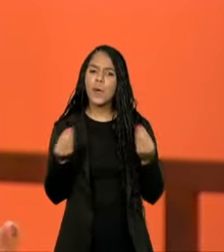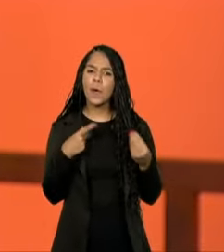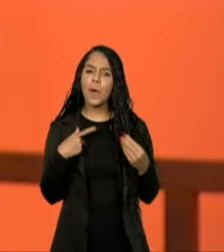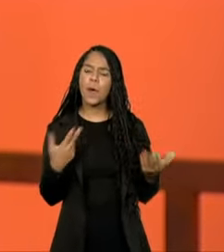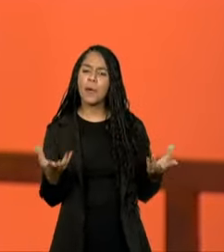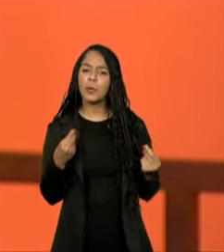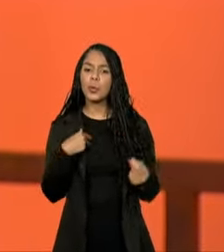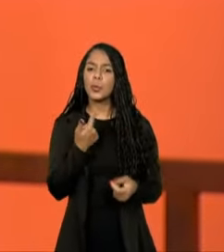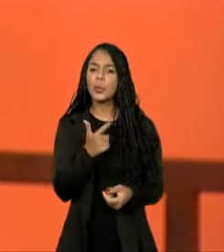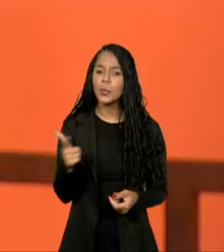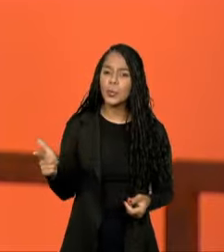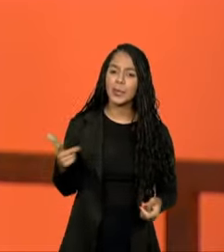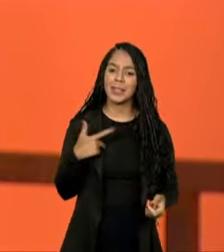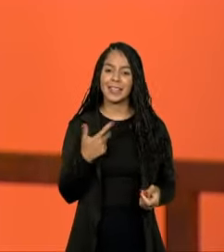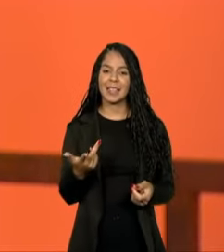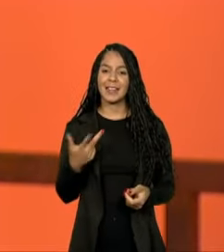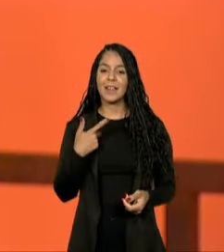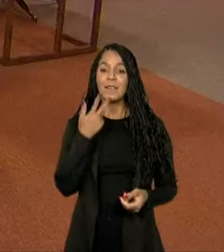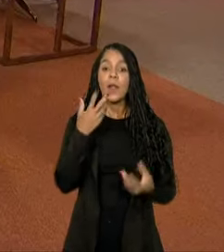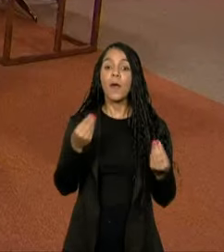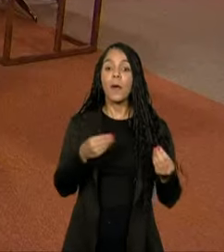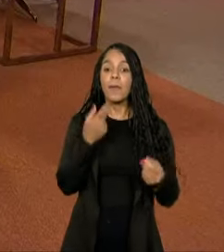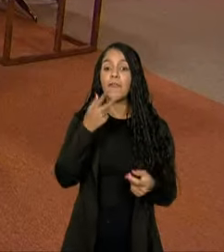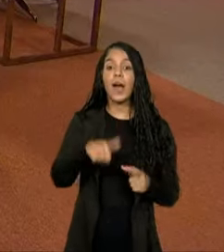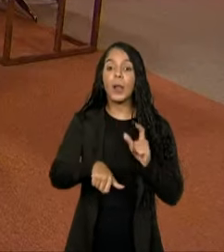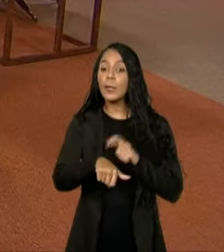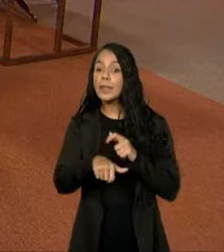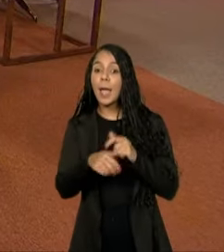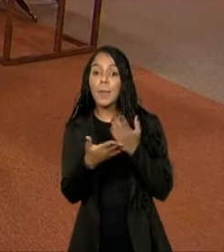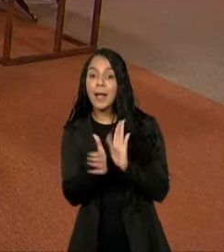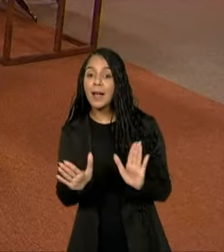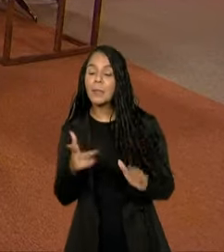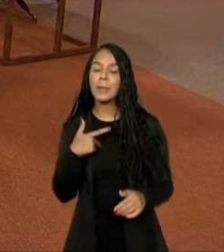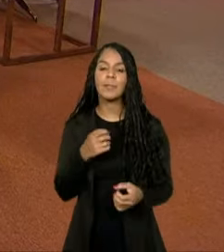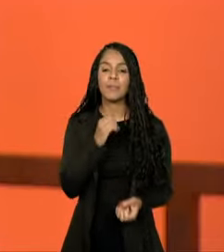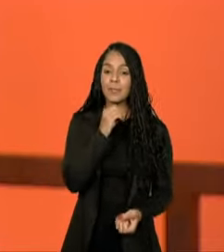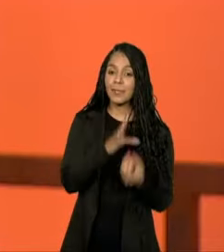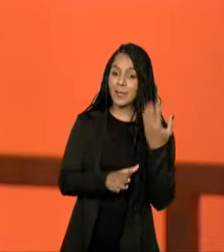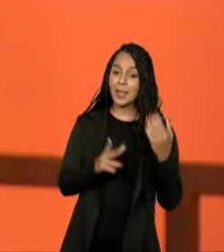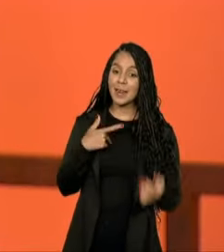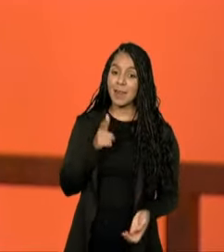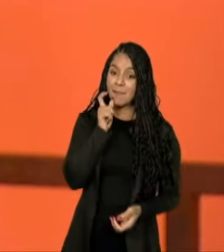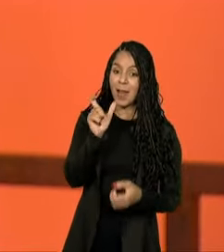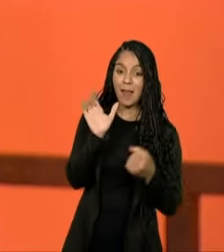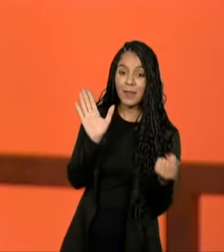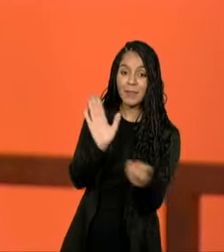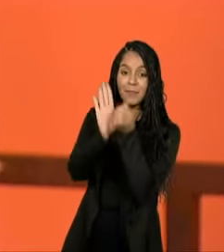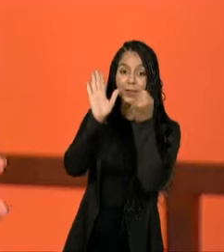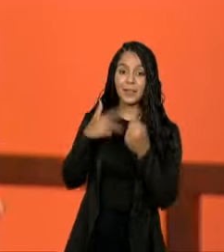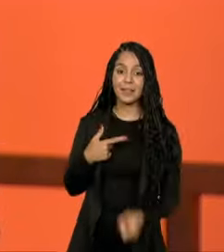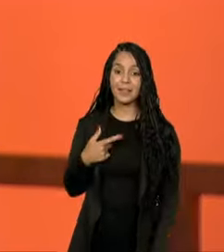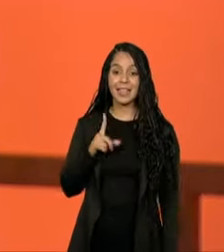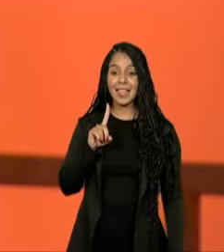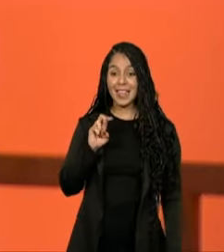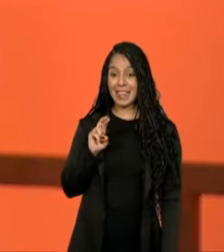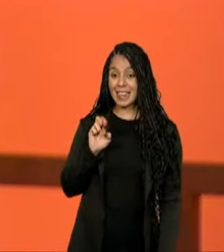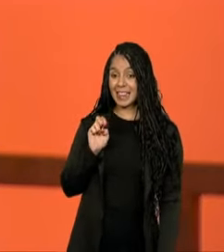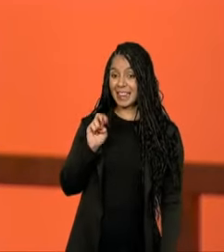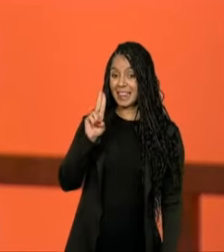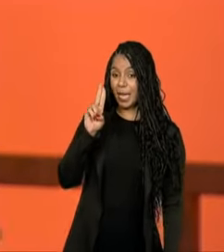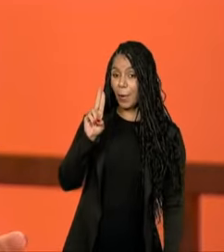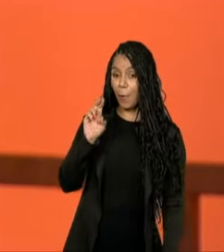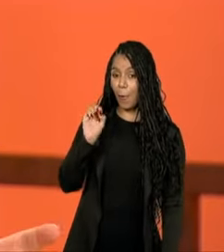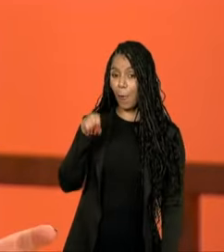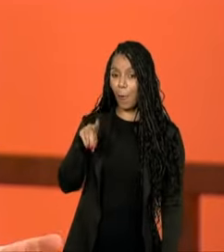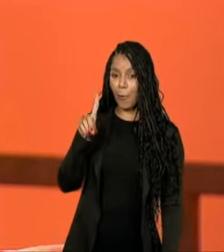Tem um bordão. Como é que você fala o tempo está acabando? Como é que você fala? Então, aí eu criei, né, um bordão que é... Qual é? Deu onda. Deu